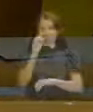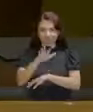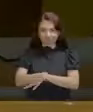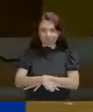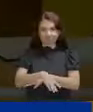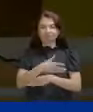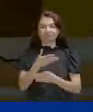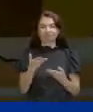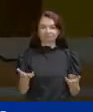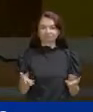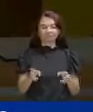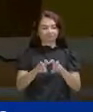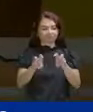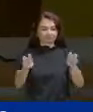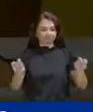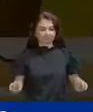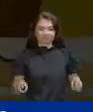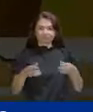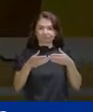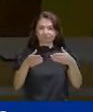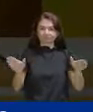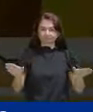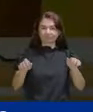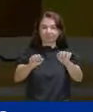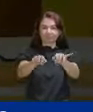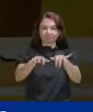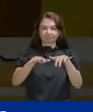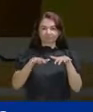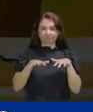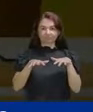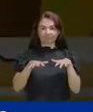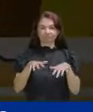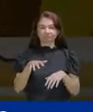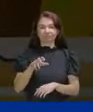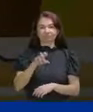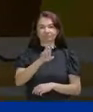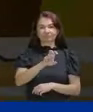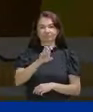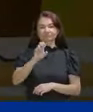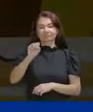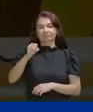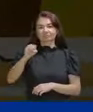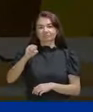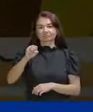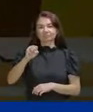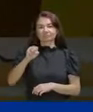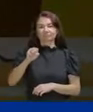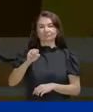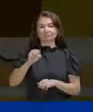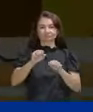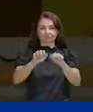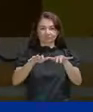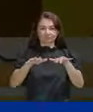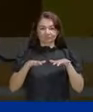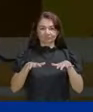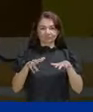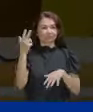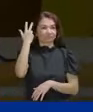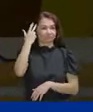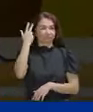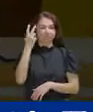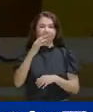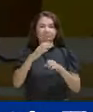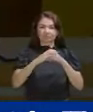Boa tarde, havendo Foco no quórum, desembargador Carmo Antônio, presidente do Tribunal Regional Eleitoral. Na tela, no canto